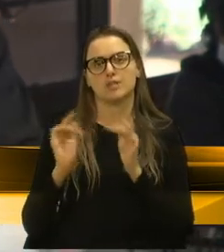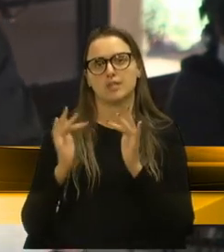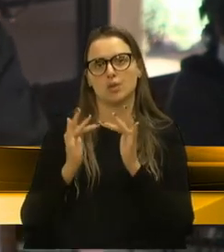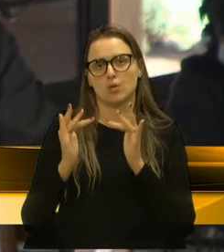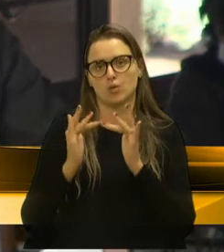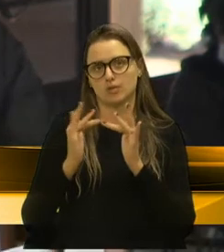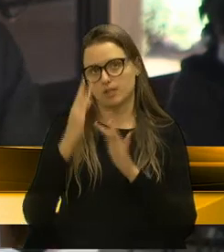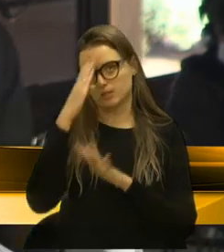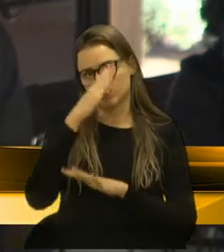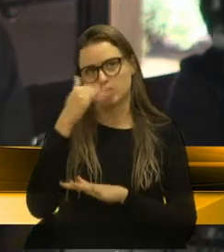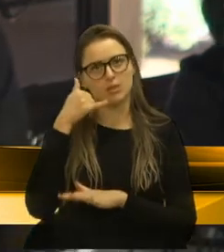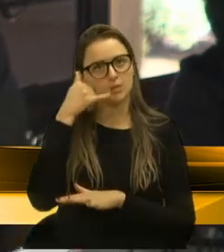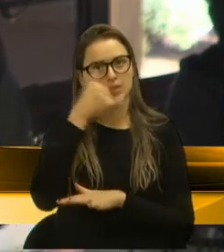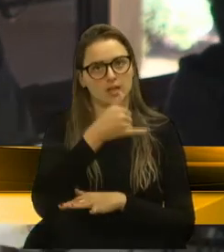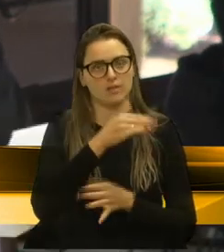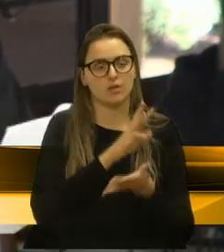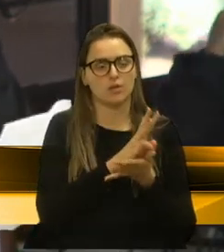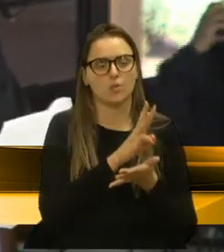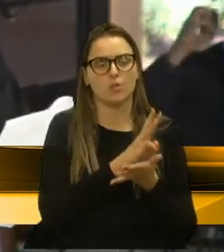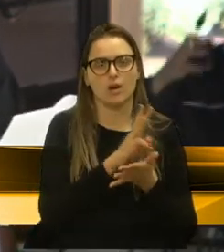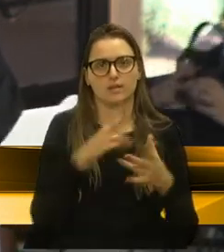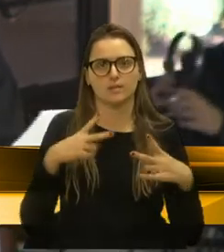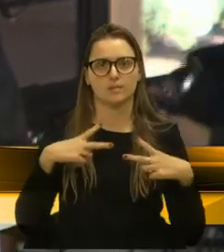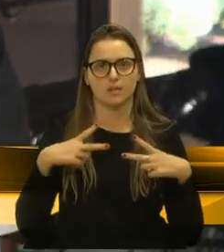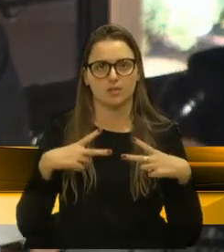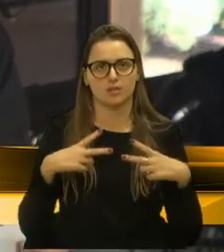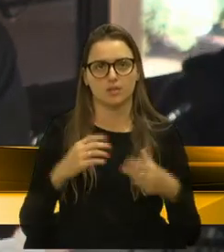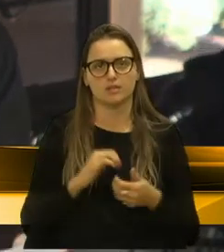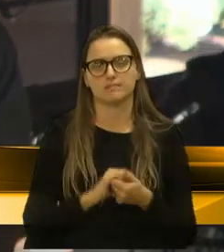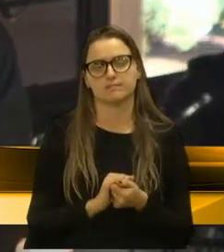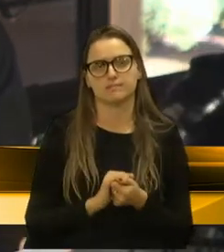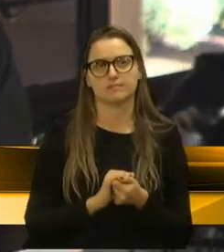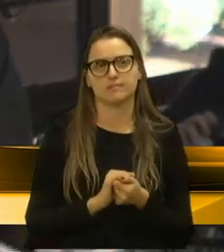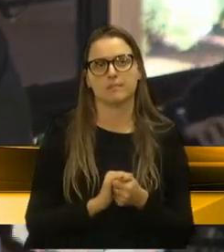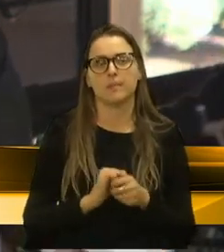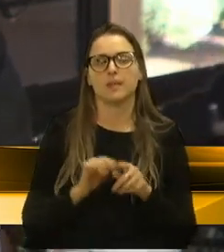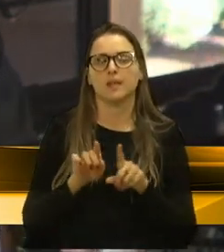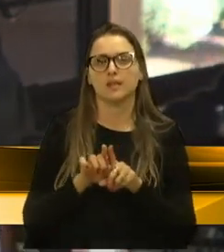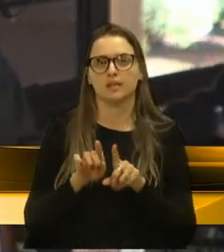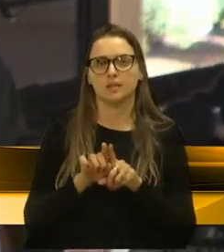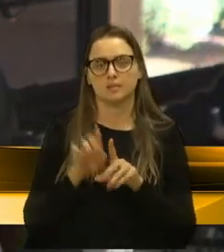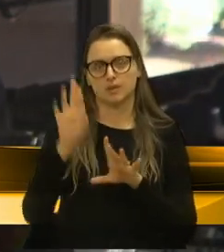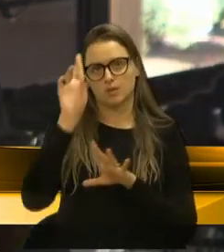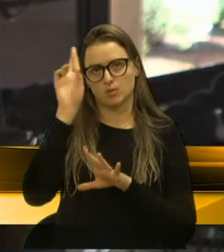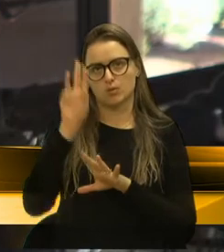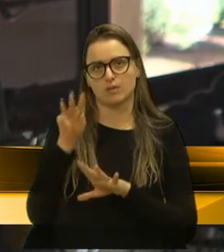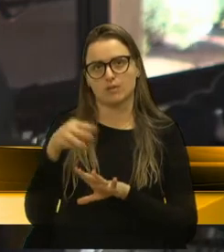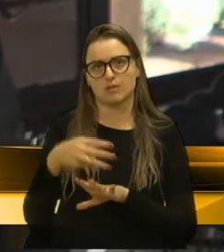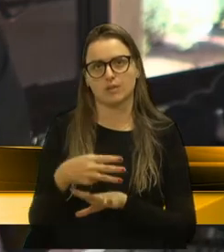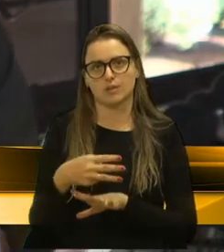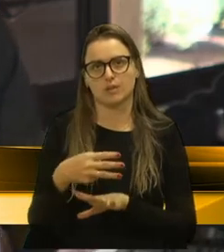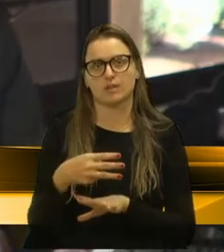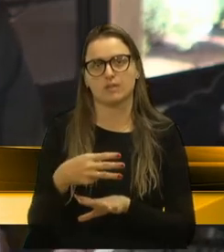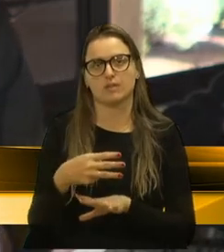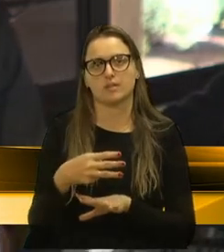no telefone e no WhatsApp particular dele. E o diretor da Visat